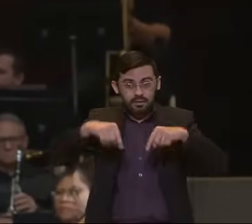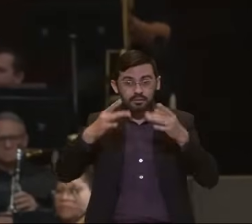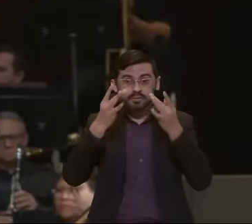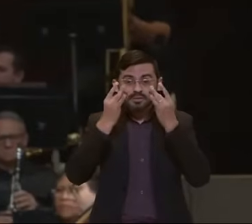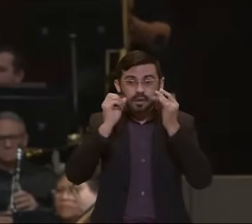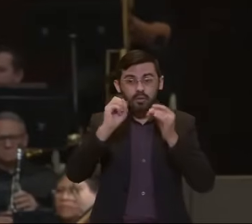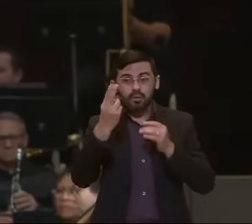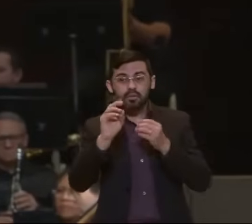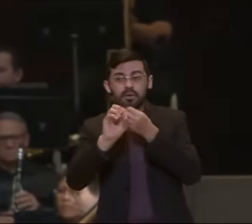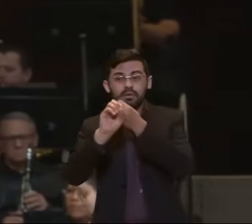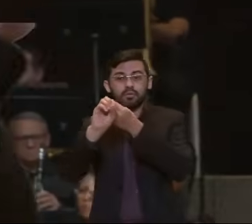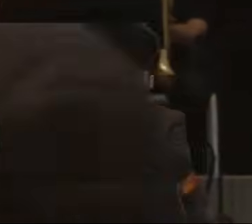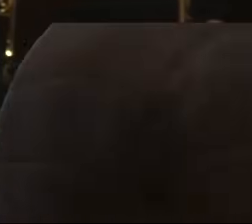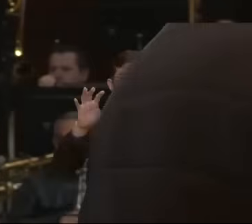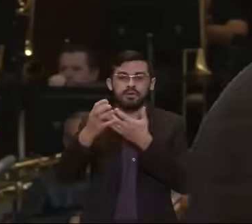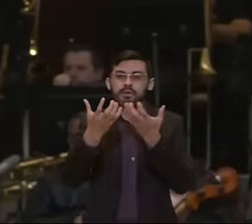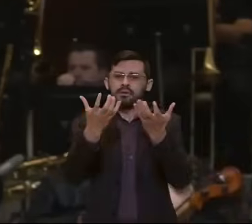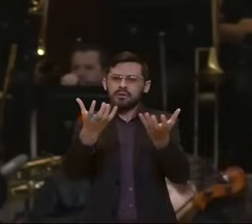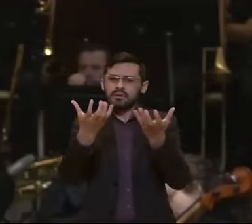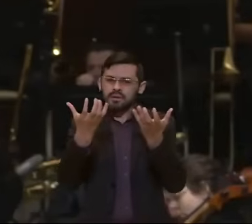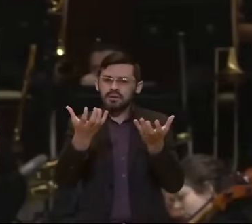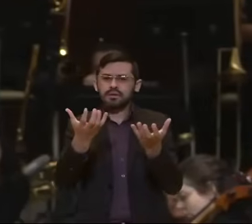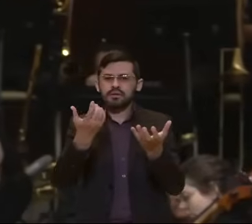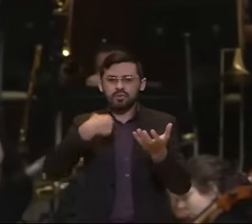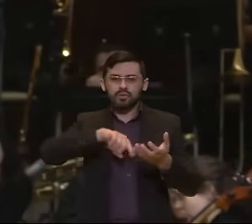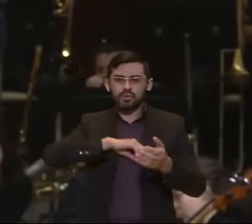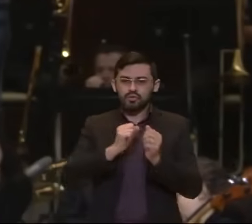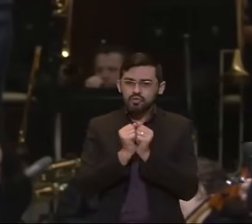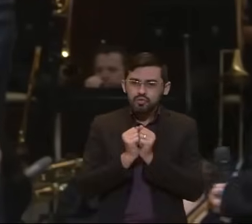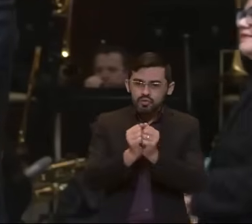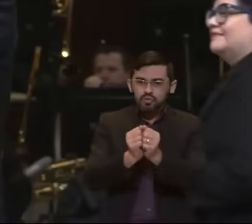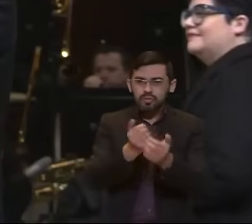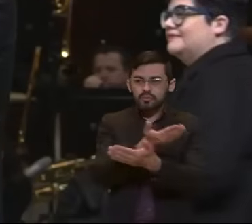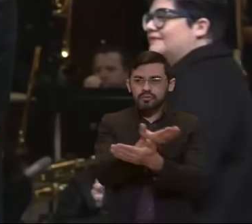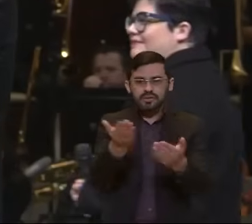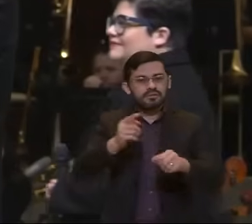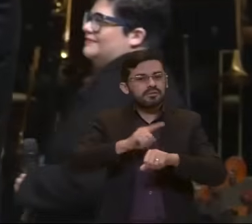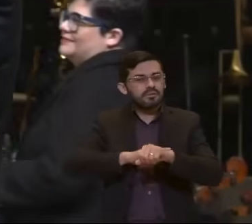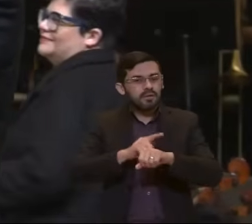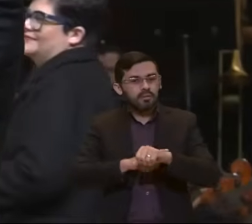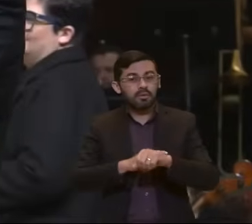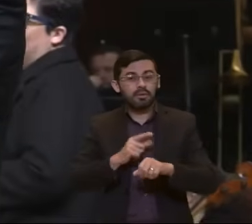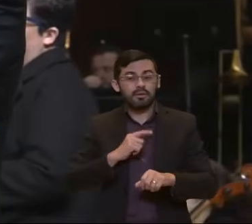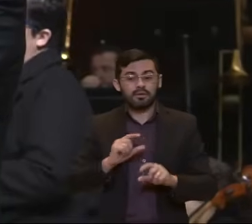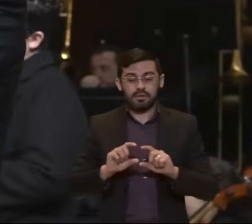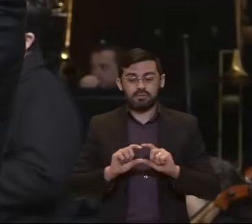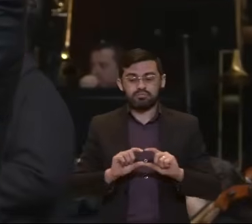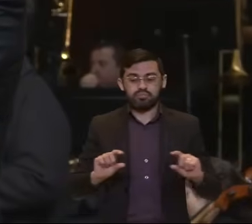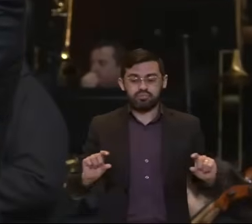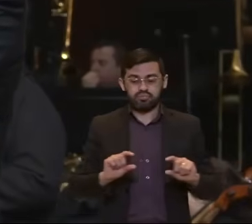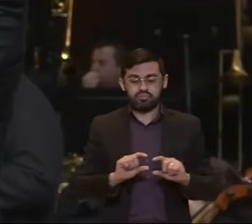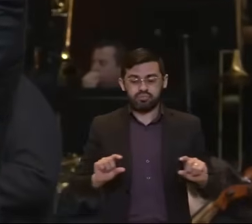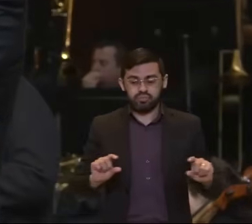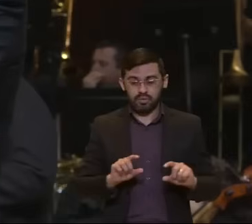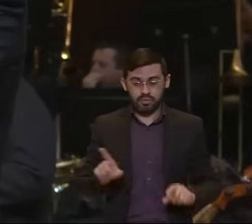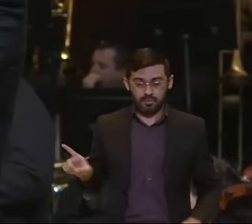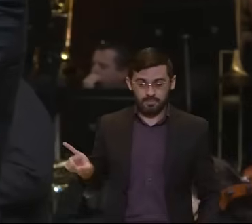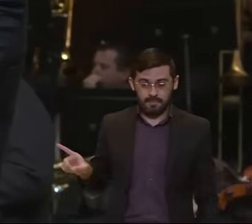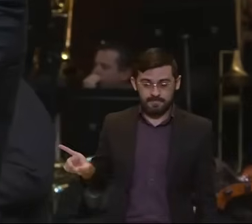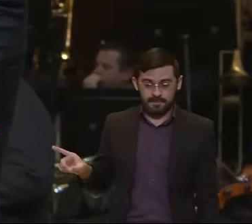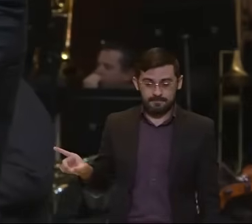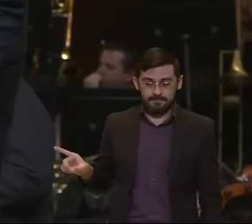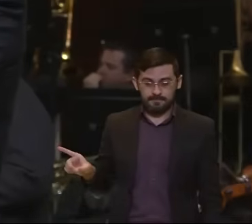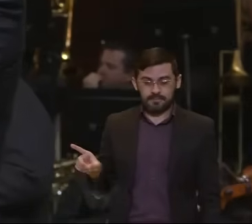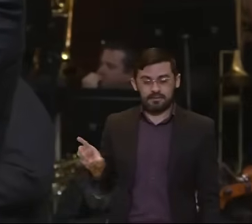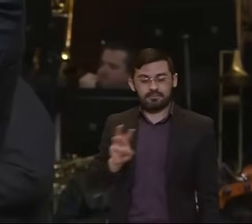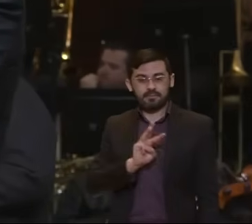lugar, gostaria que a gente acompanhasse você nessa jornada, Está aqui, ó, preenche lá para mim,